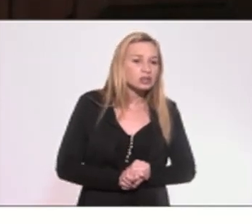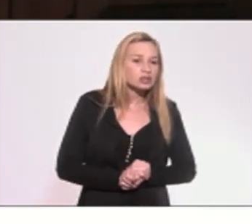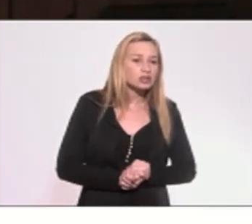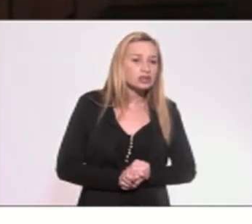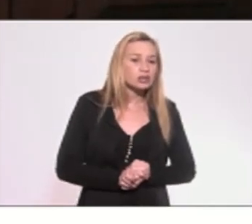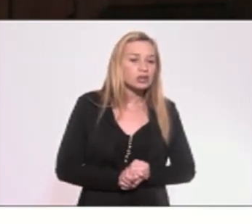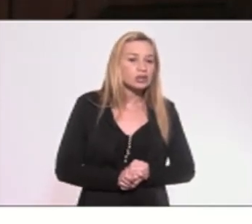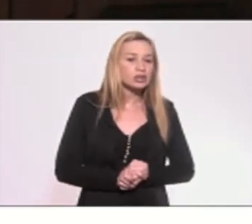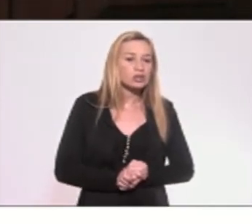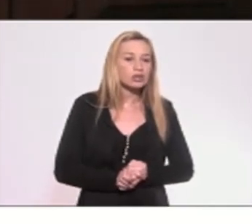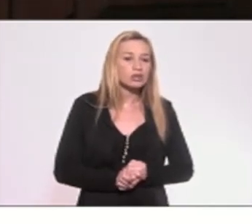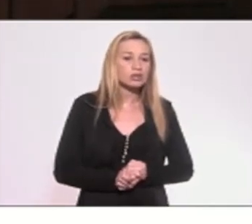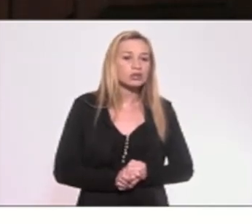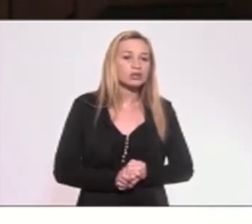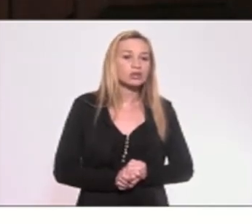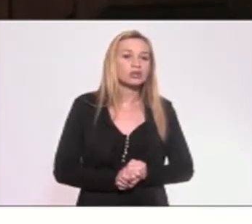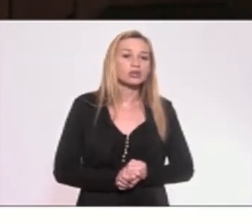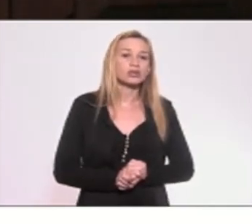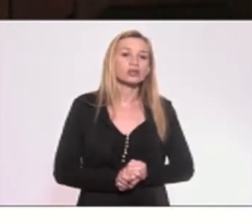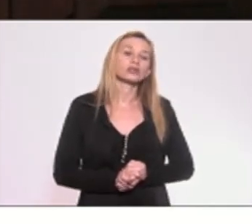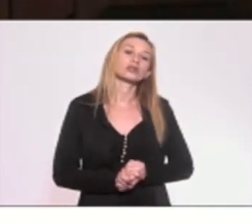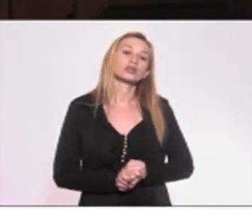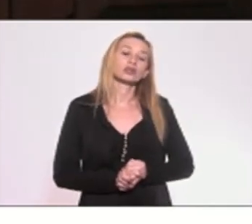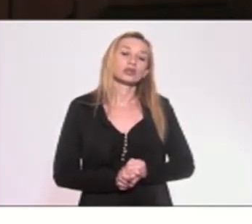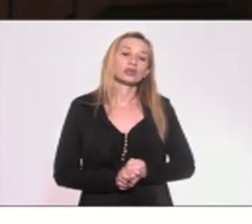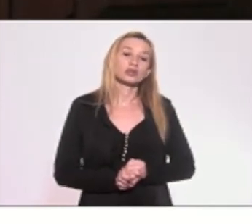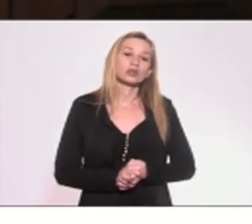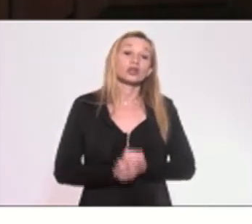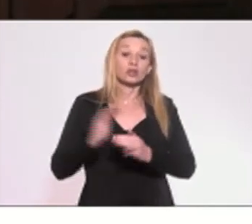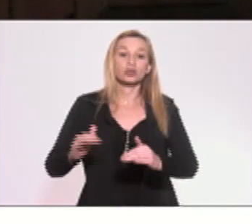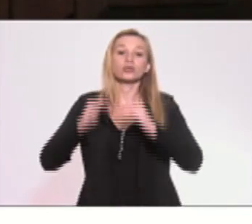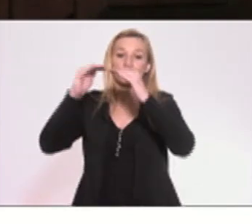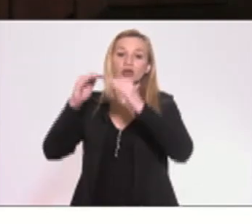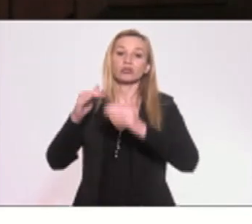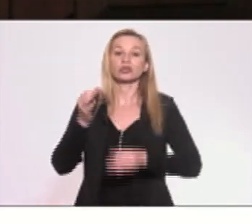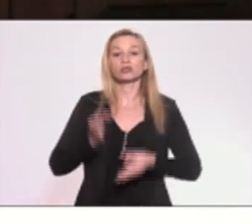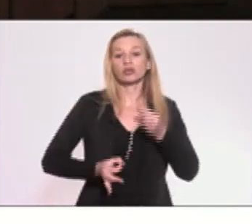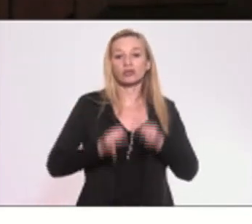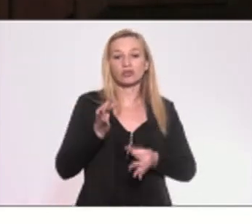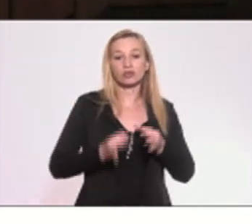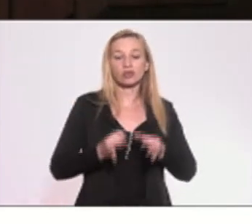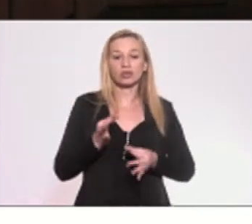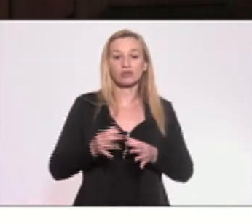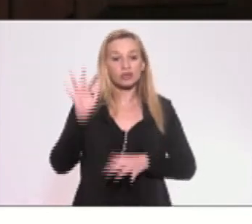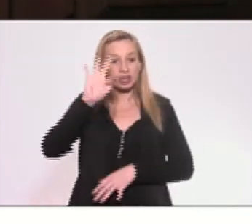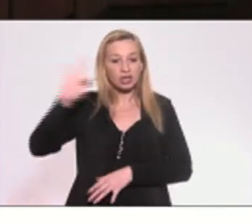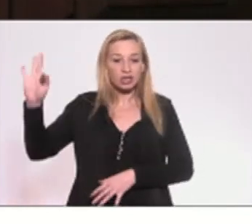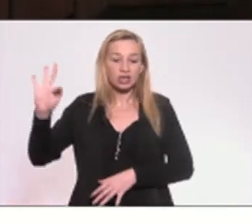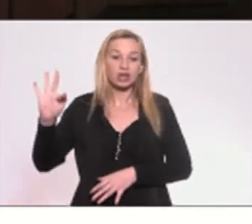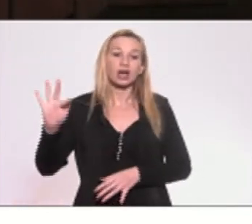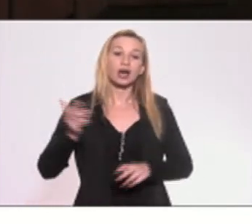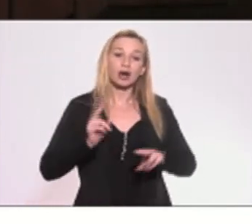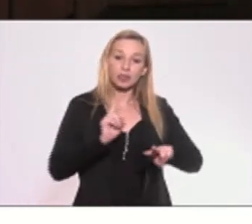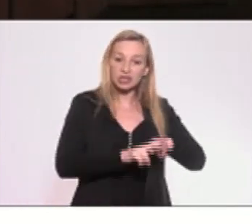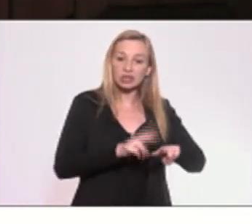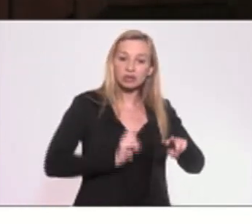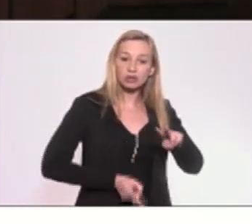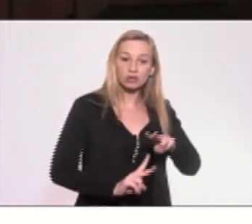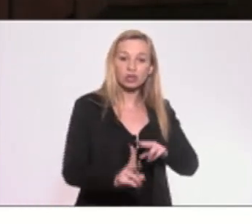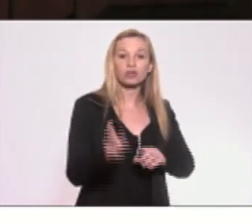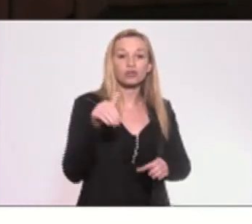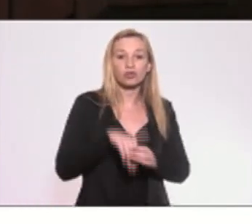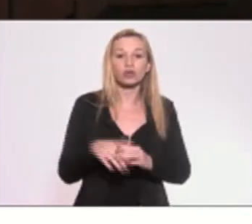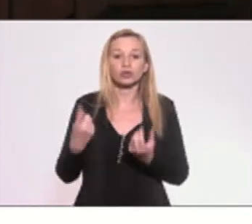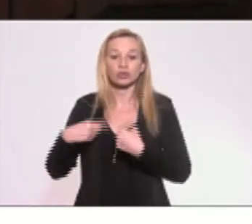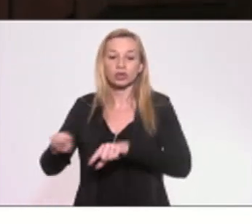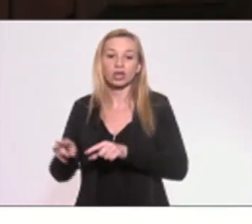ao recentíssimo precedente do Supremo Tribunal Federal, a prisão preventiva deveria ser mantida e, por isso, voto